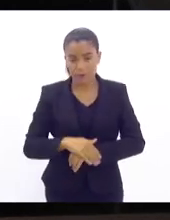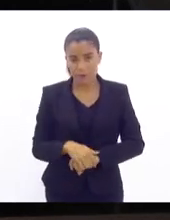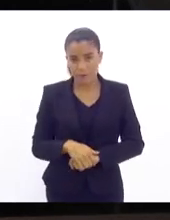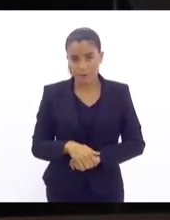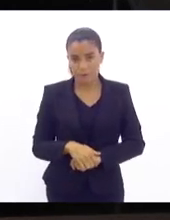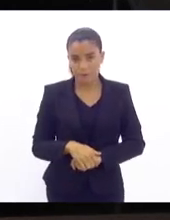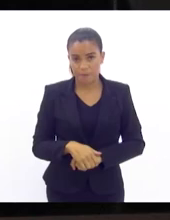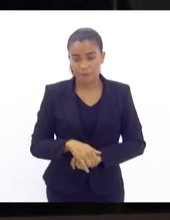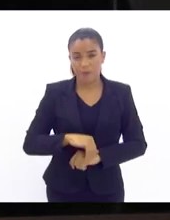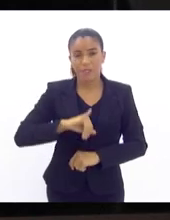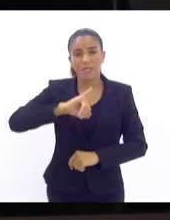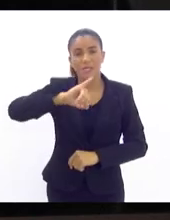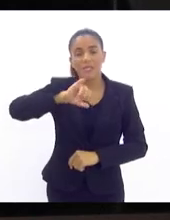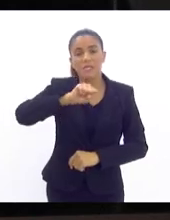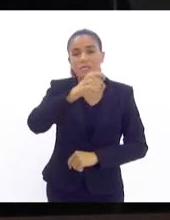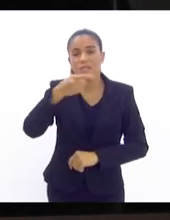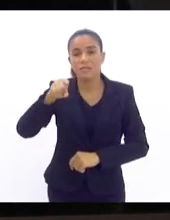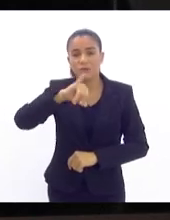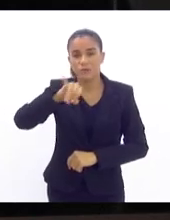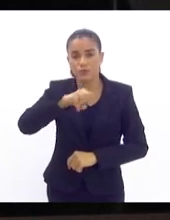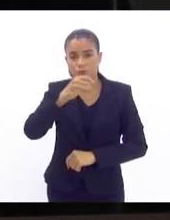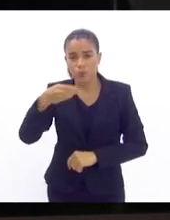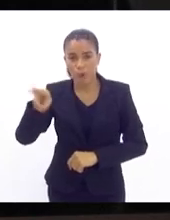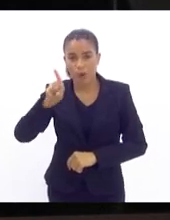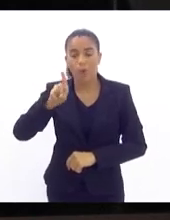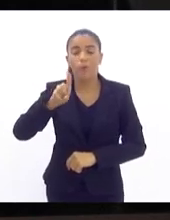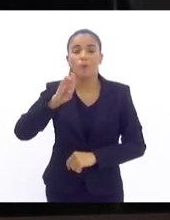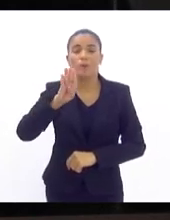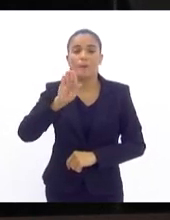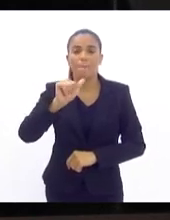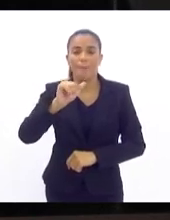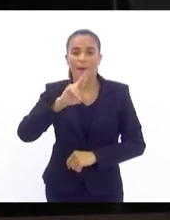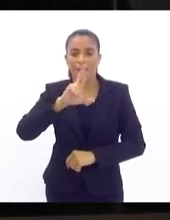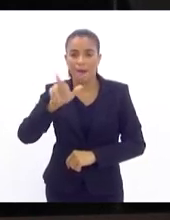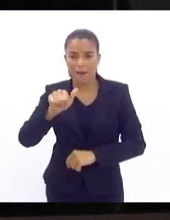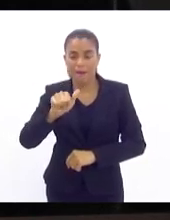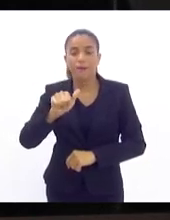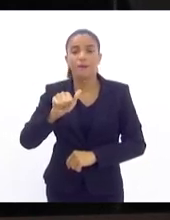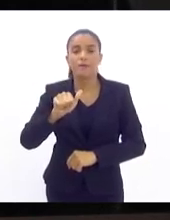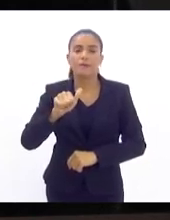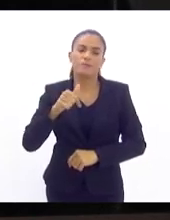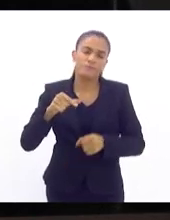Em São João da Barra, terra que eu moro, uma cidade